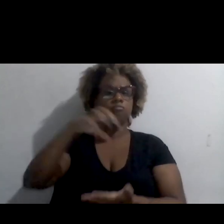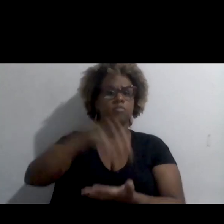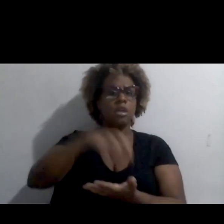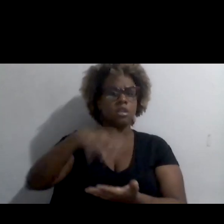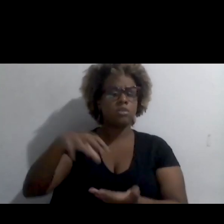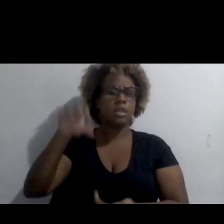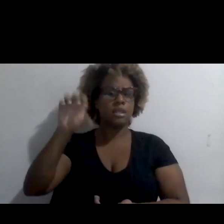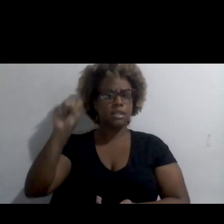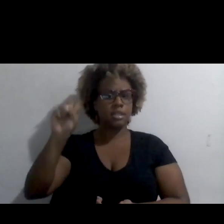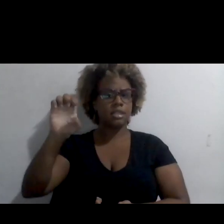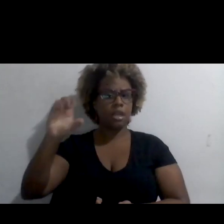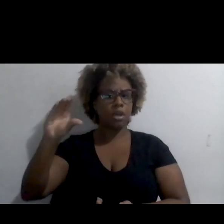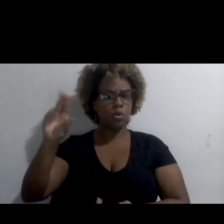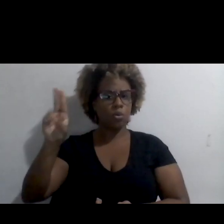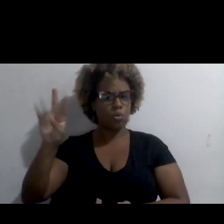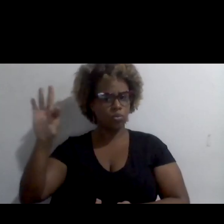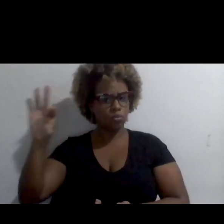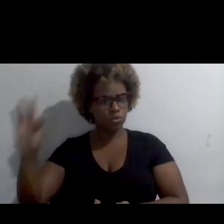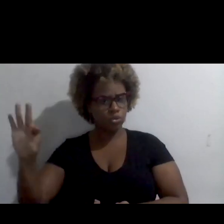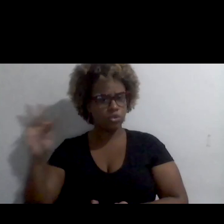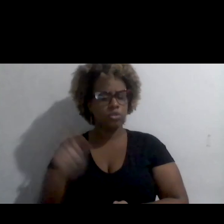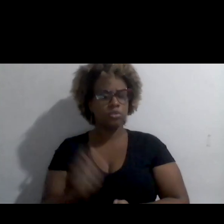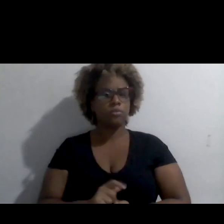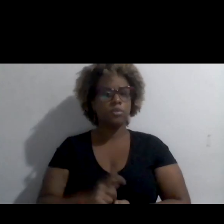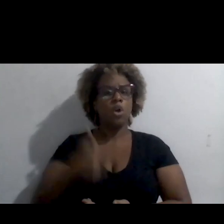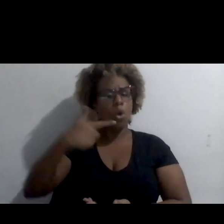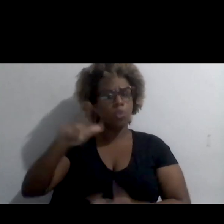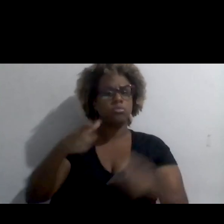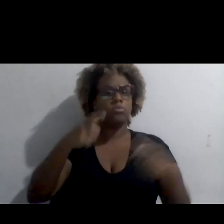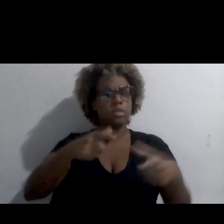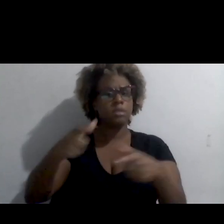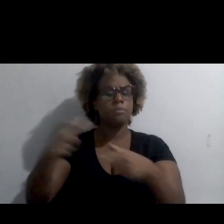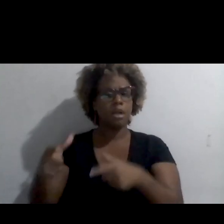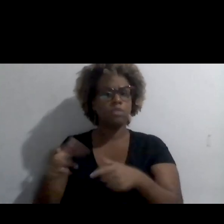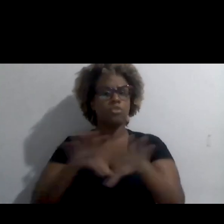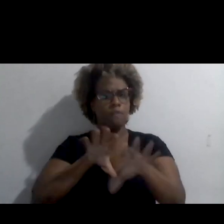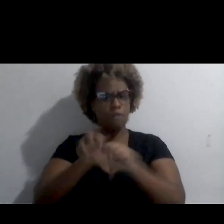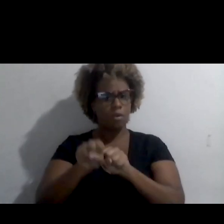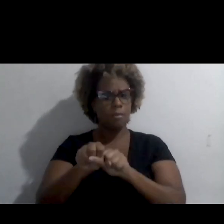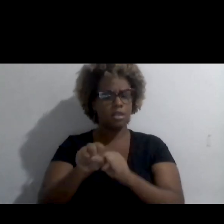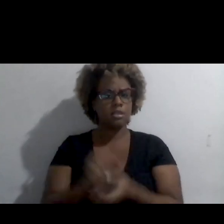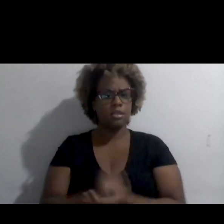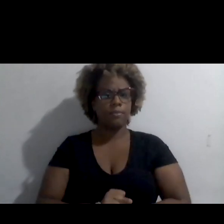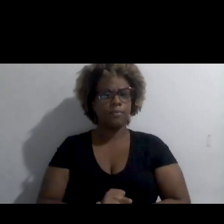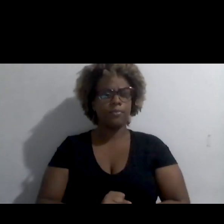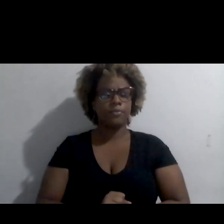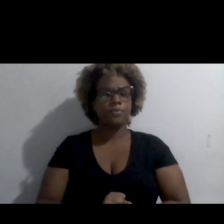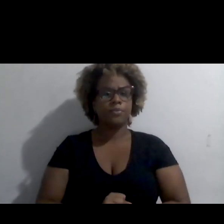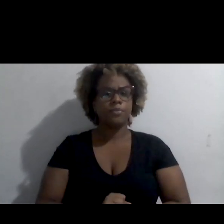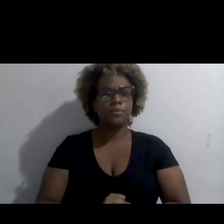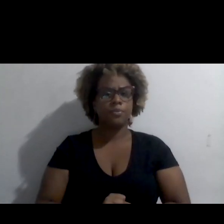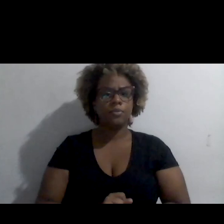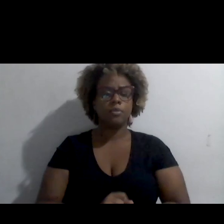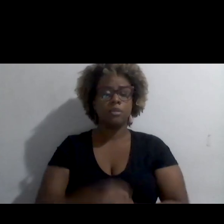para esses outros espaços de formação e potente. Hoje a gente tem pessoas dentro do BPCA que saiu do Liceu de Artes e Ofício, dentro da Secretaria